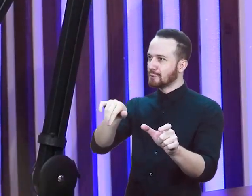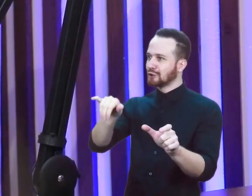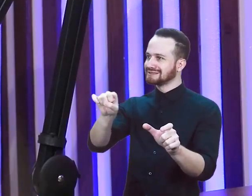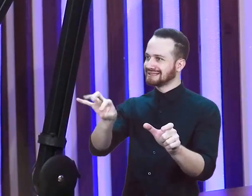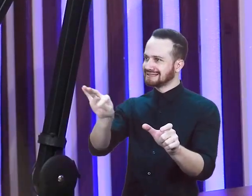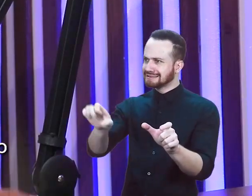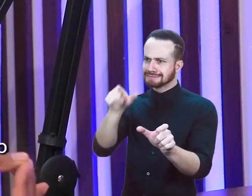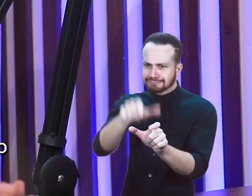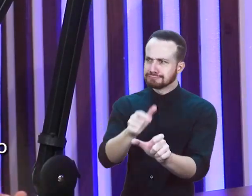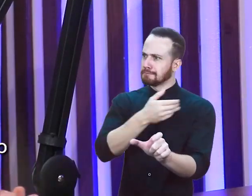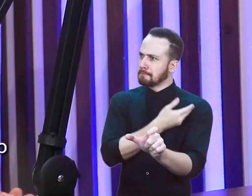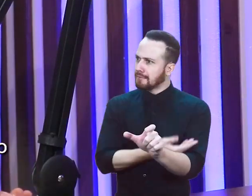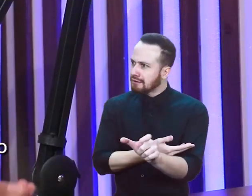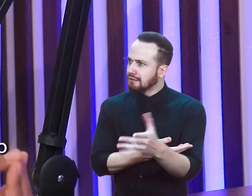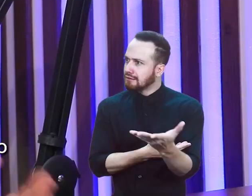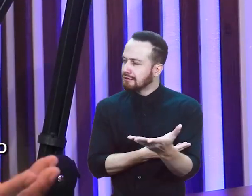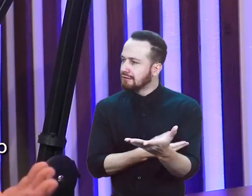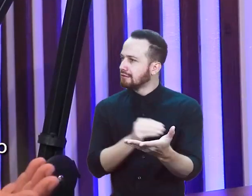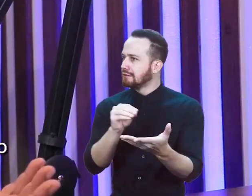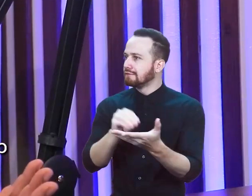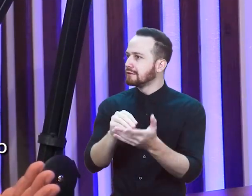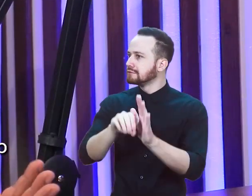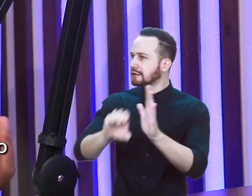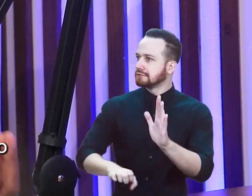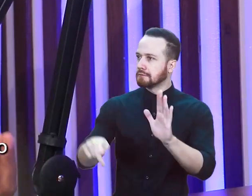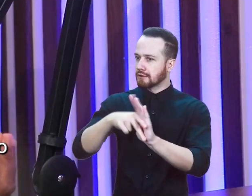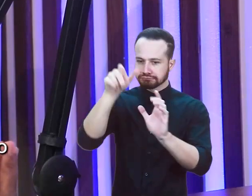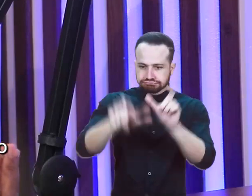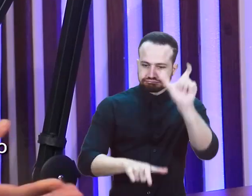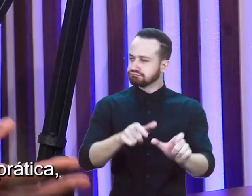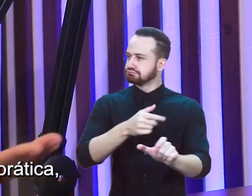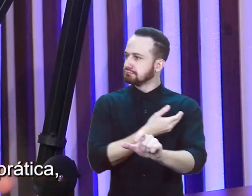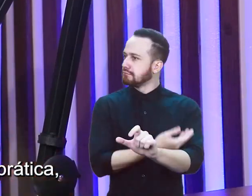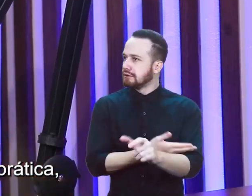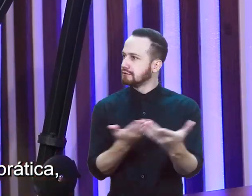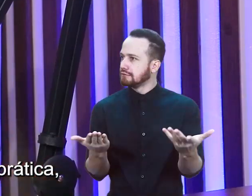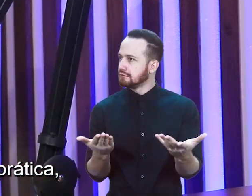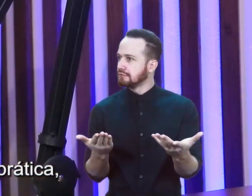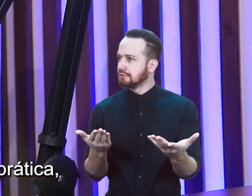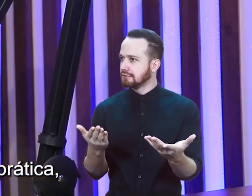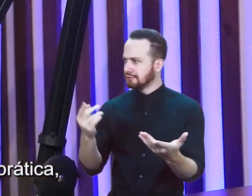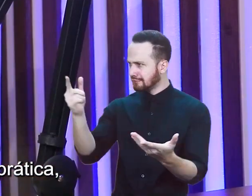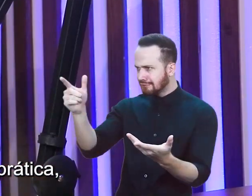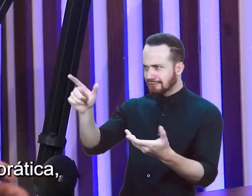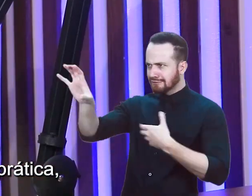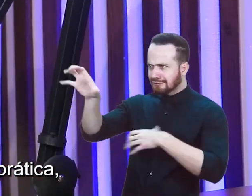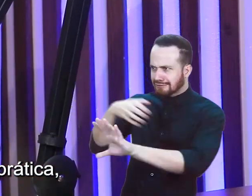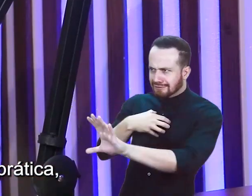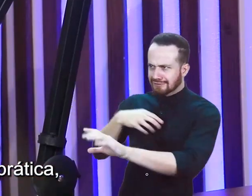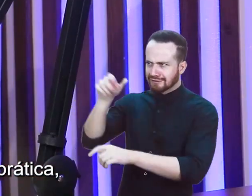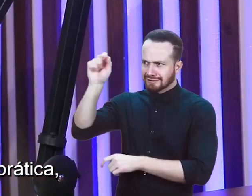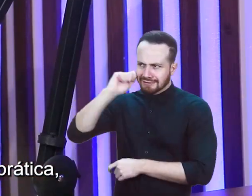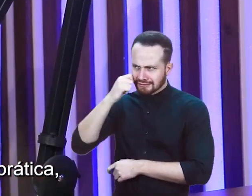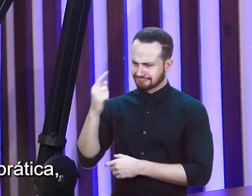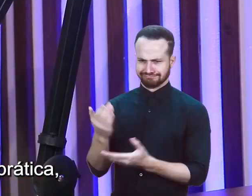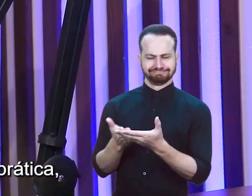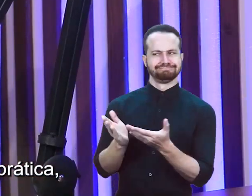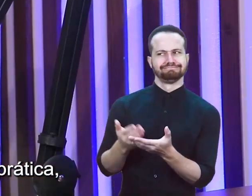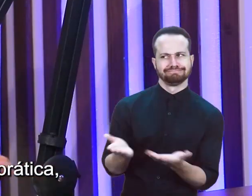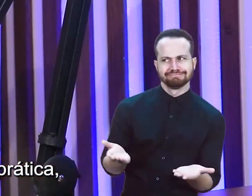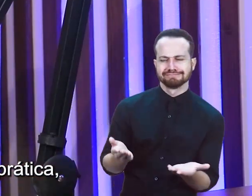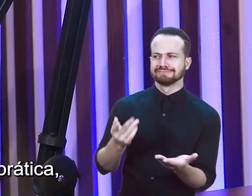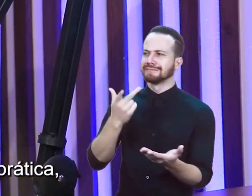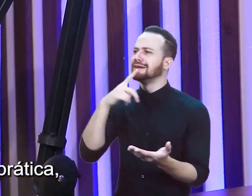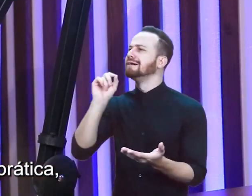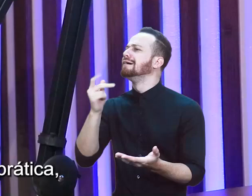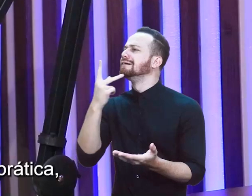branco, e que fez um estatuto branco, e não para negro. Tanto é que é um estatuto, quem cita ele? O